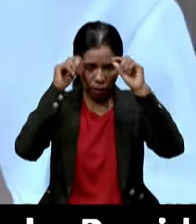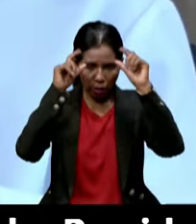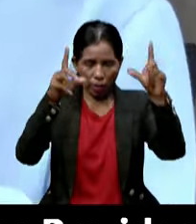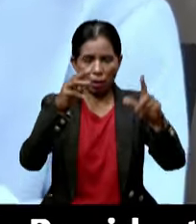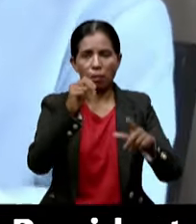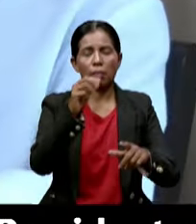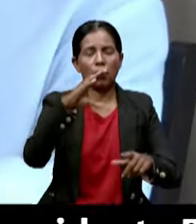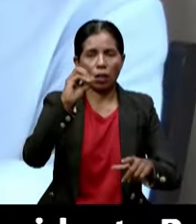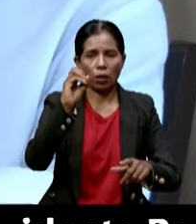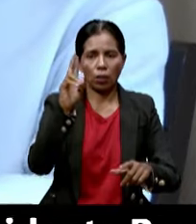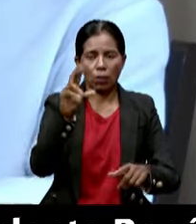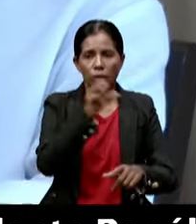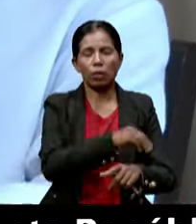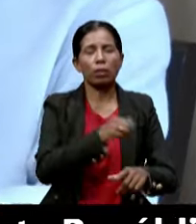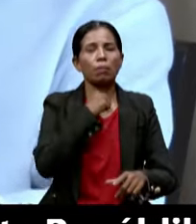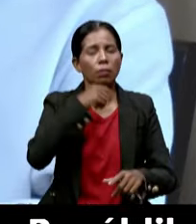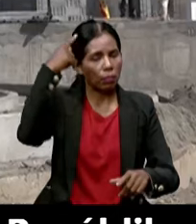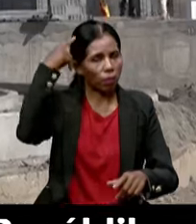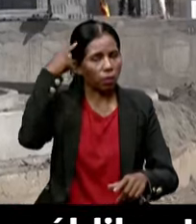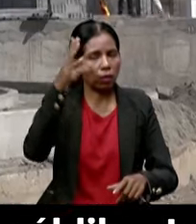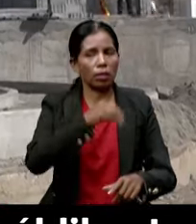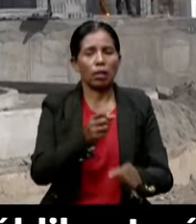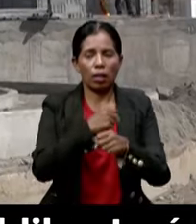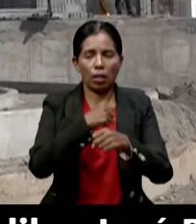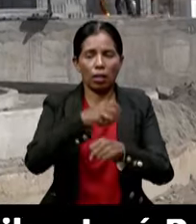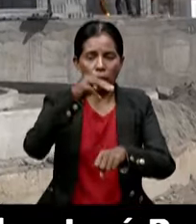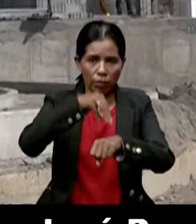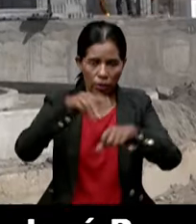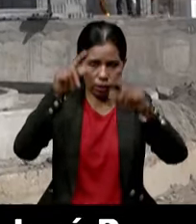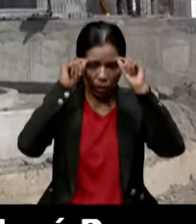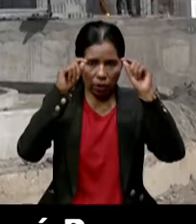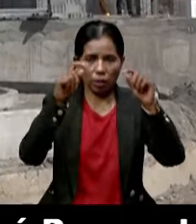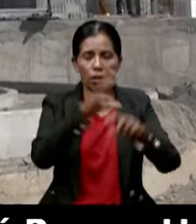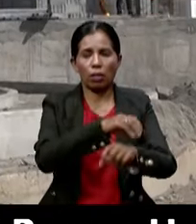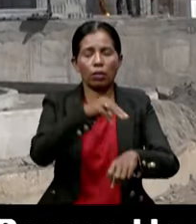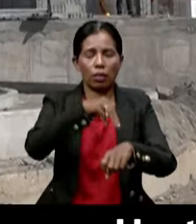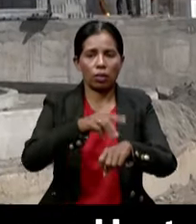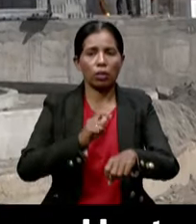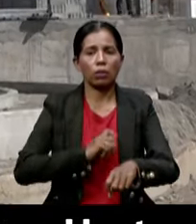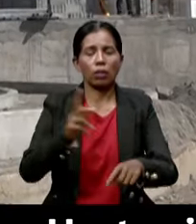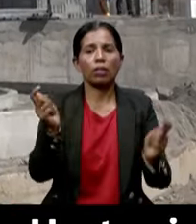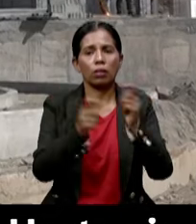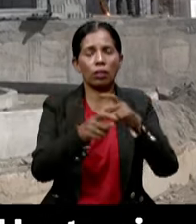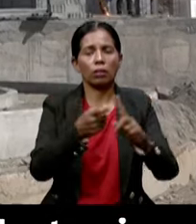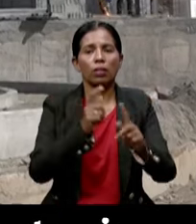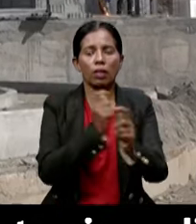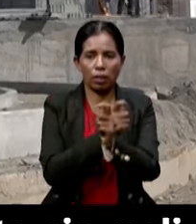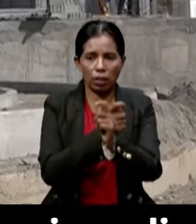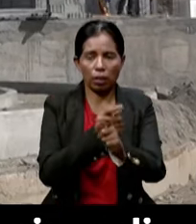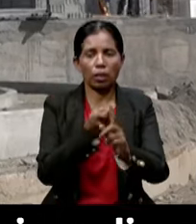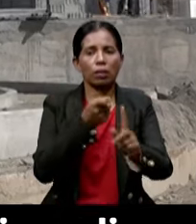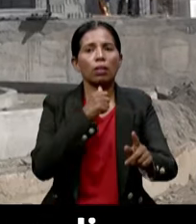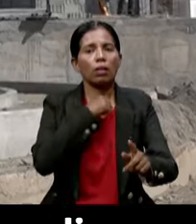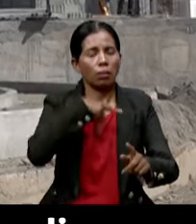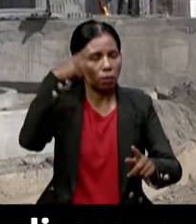Preti, amo Papa Francisco se preside missa e etacitolo, rolian Espanha, nebe se traduz rolian Tetun, o se